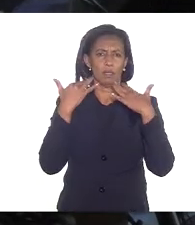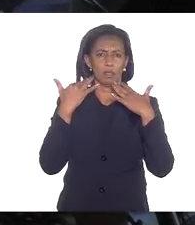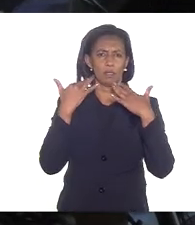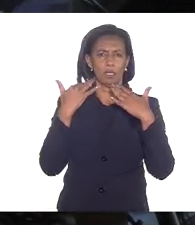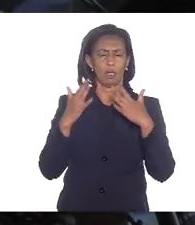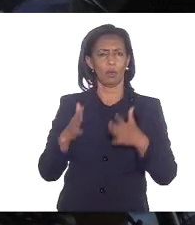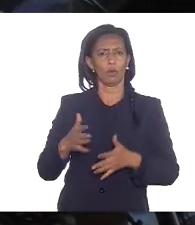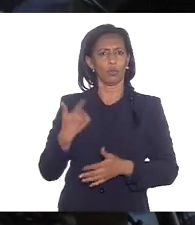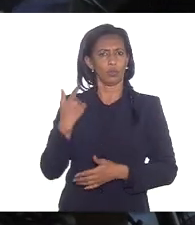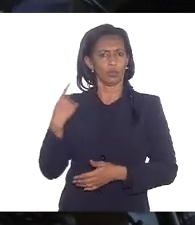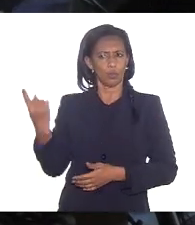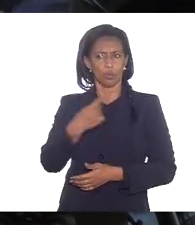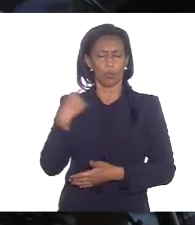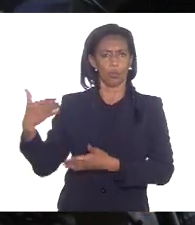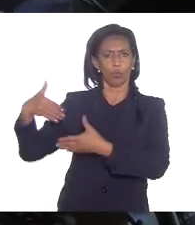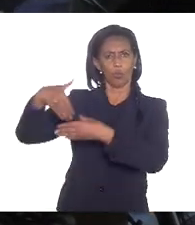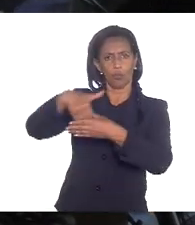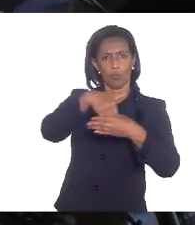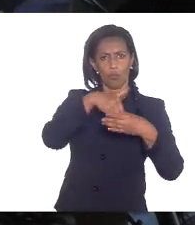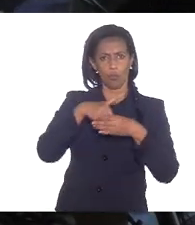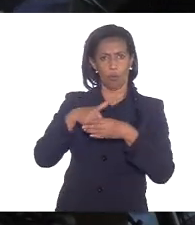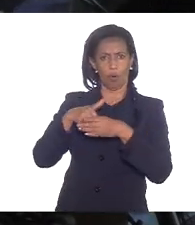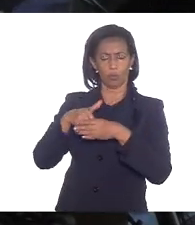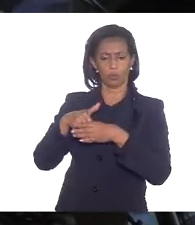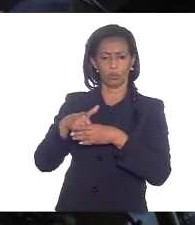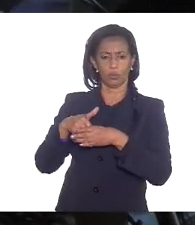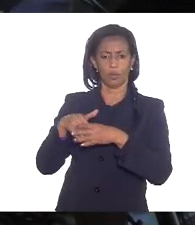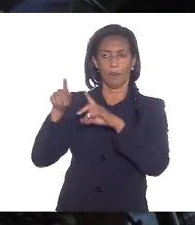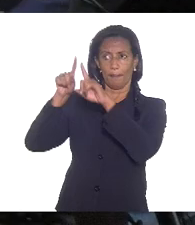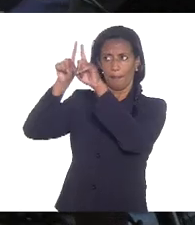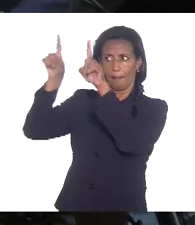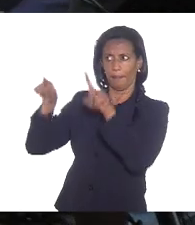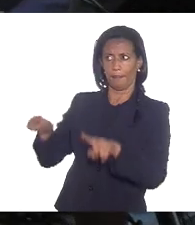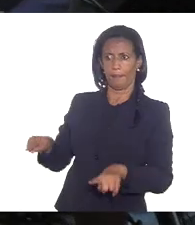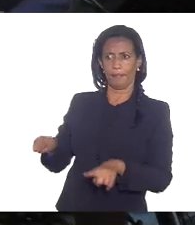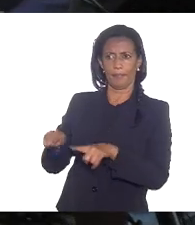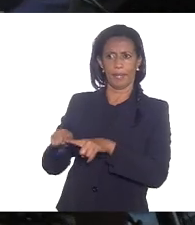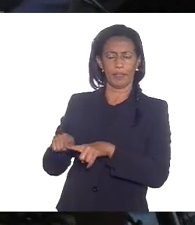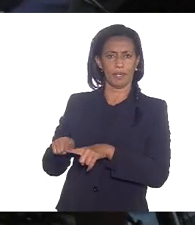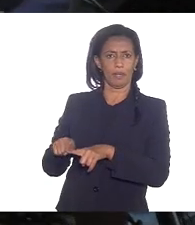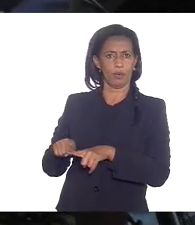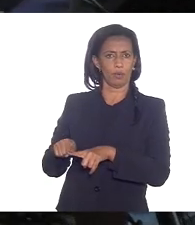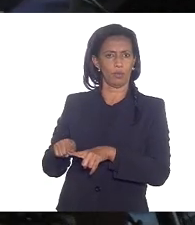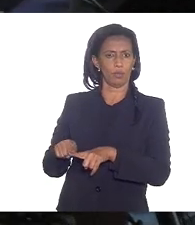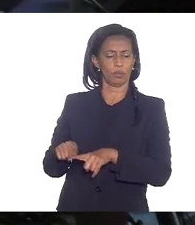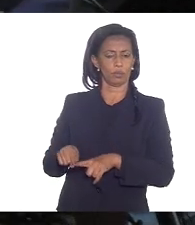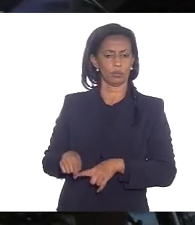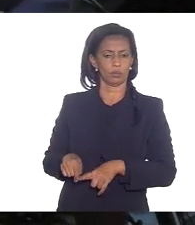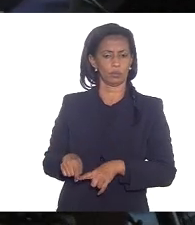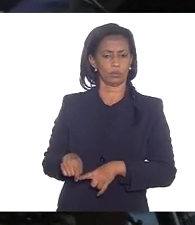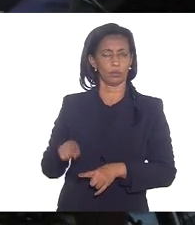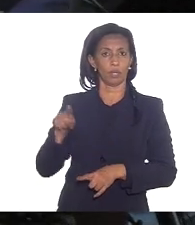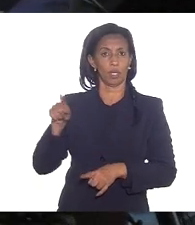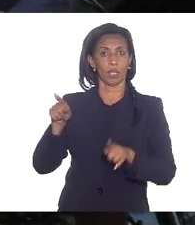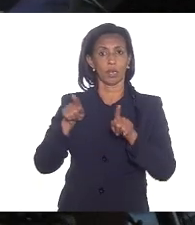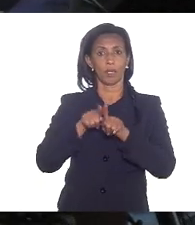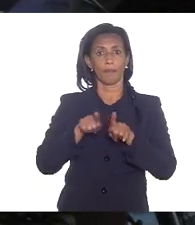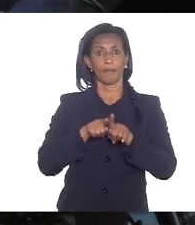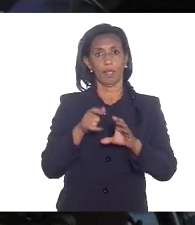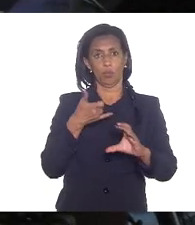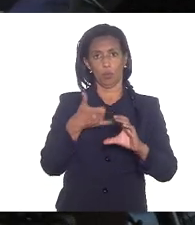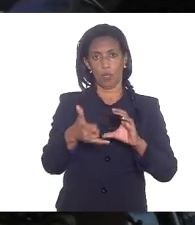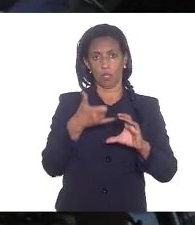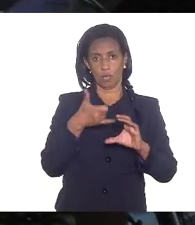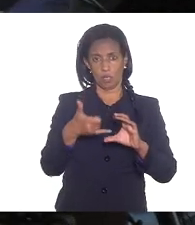estamos colhendo Voto no sistema aqui no painel e Oi no Whatsapp